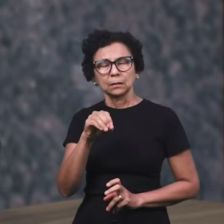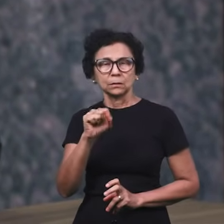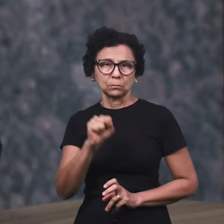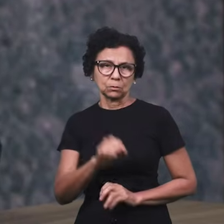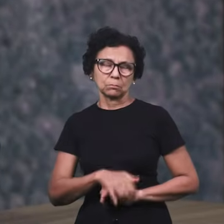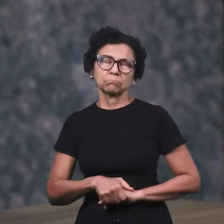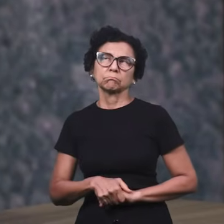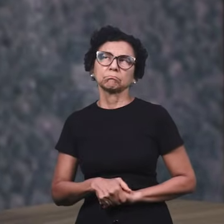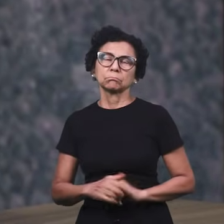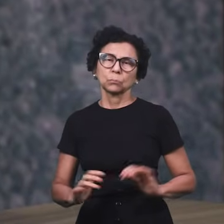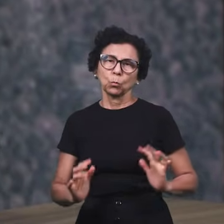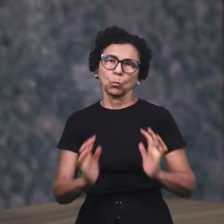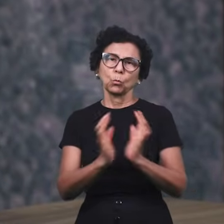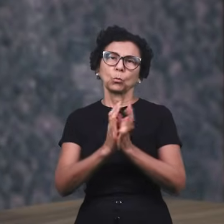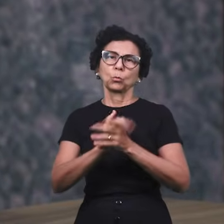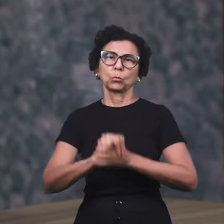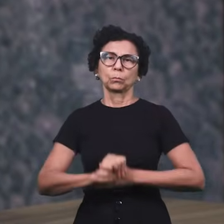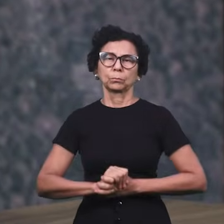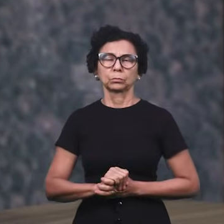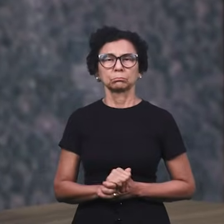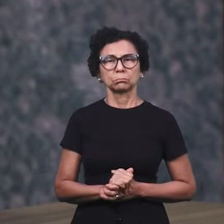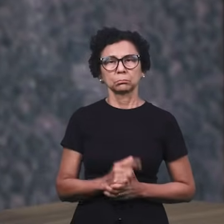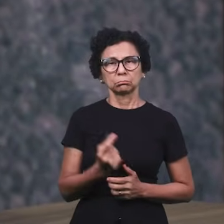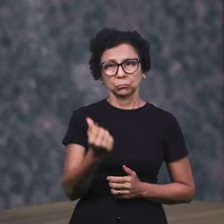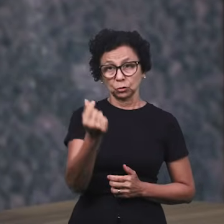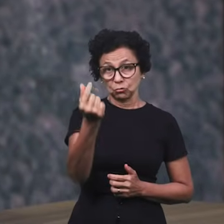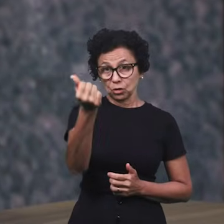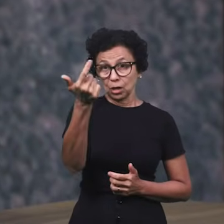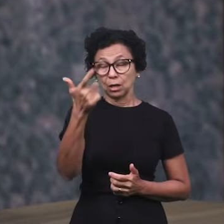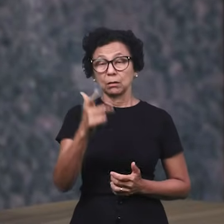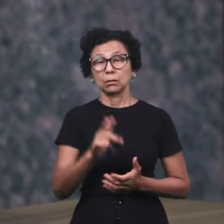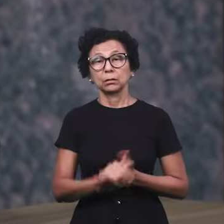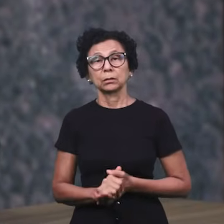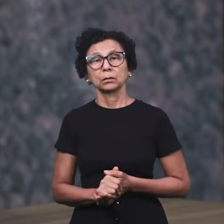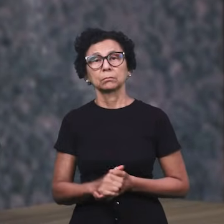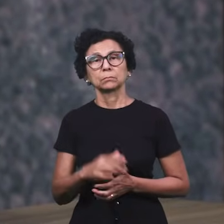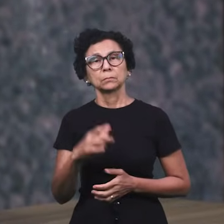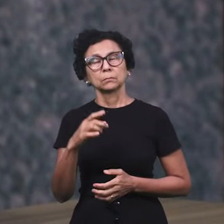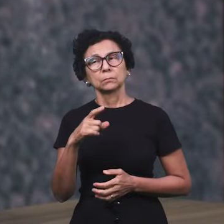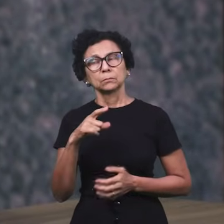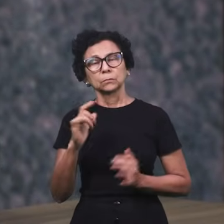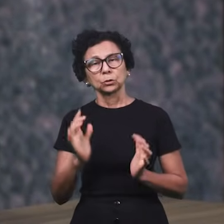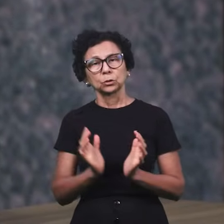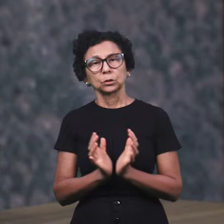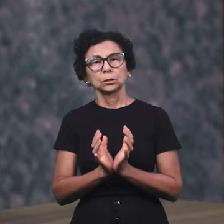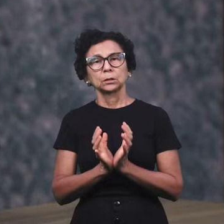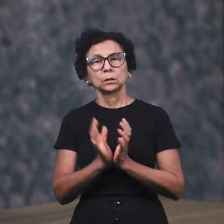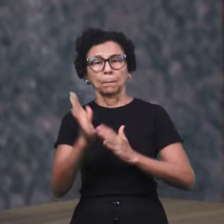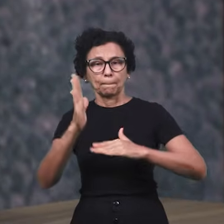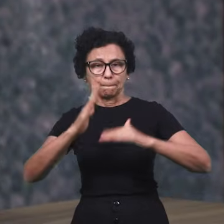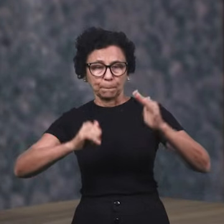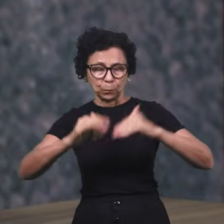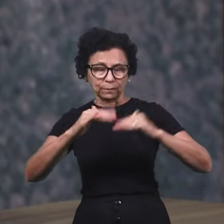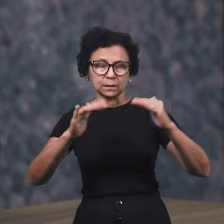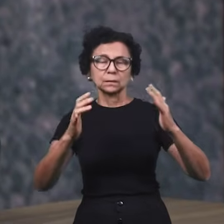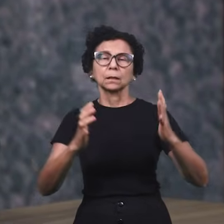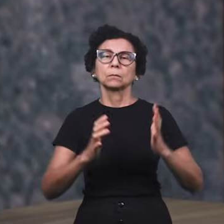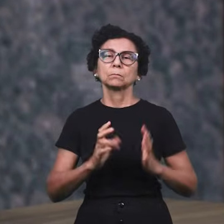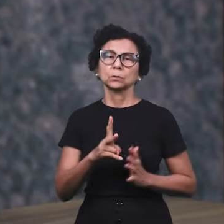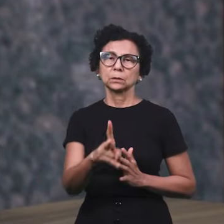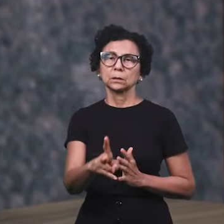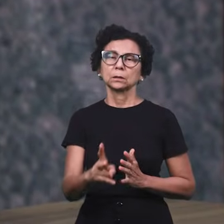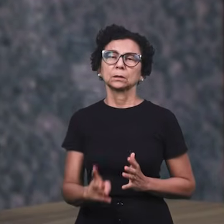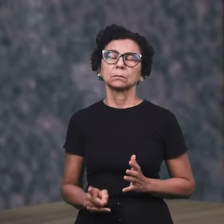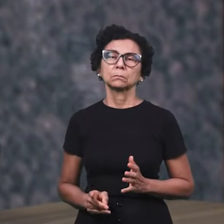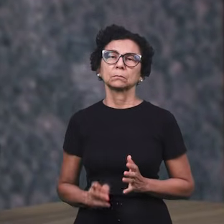que tinham algum recurso, que eram de uma classe média, que tinham profissões especializadas, e eles conseguiram se instalar